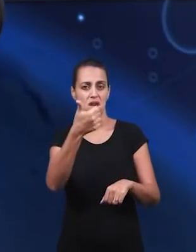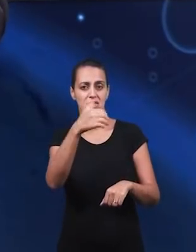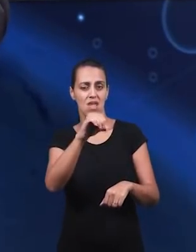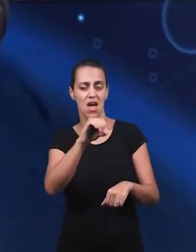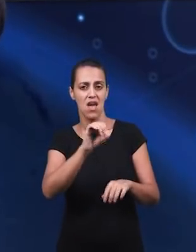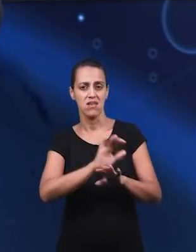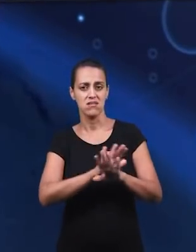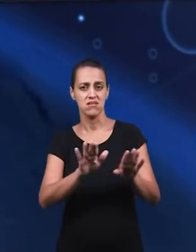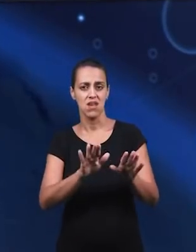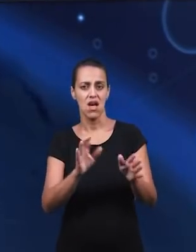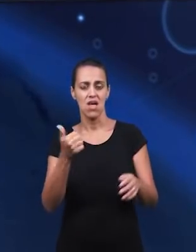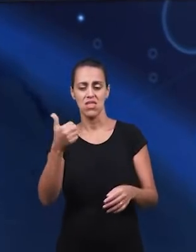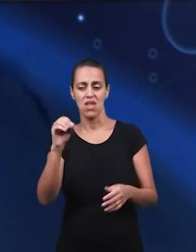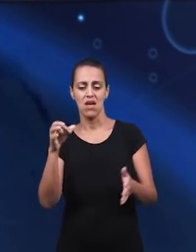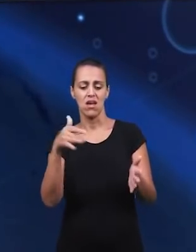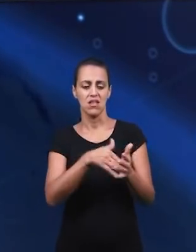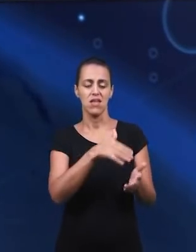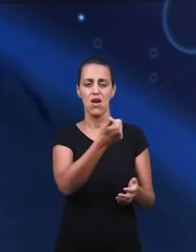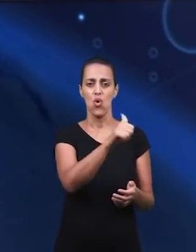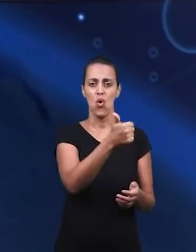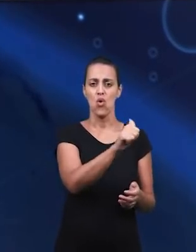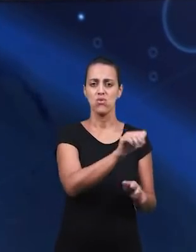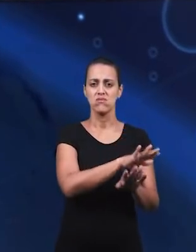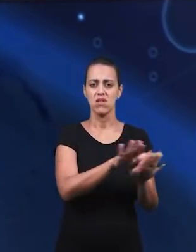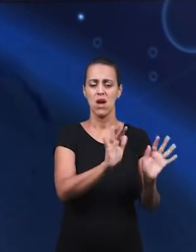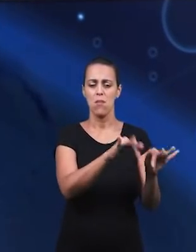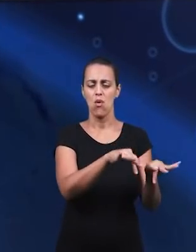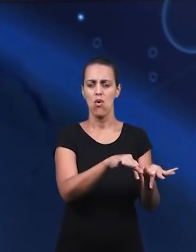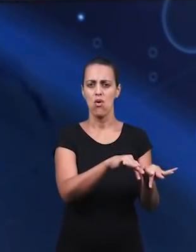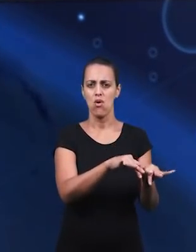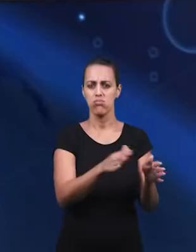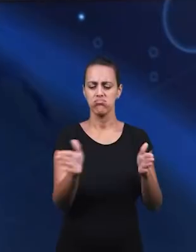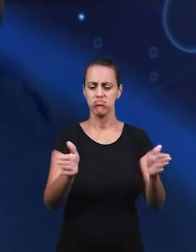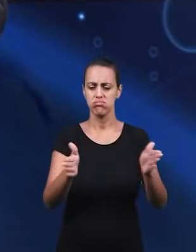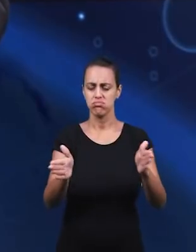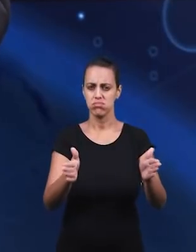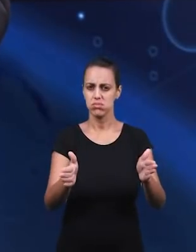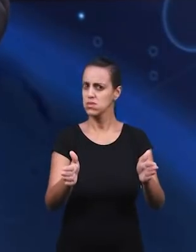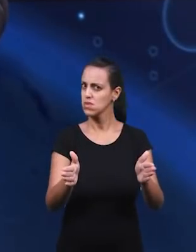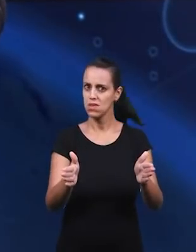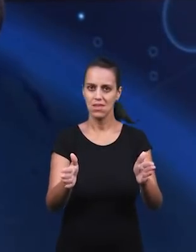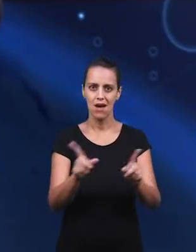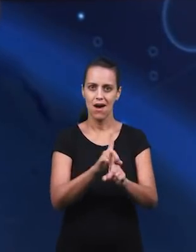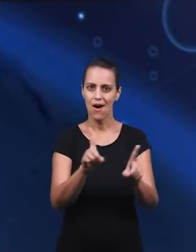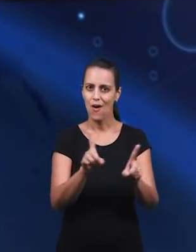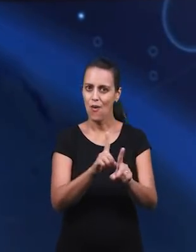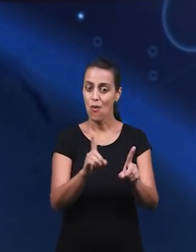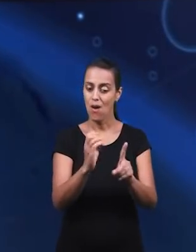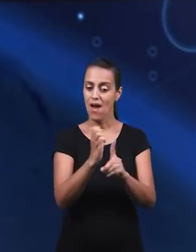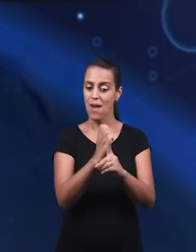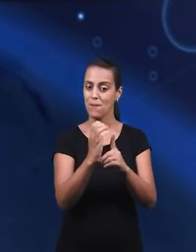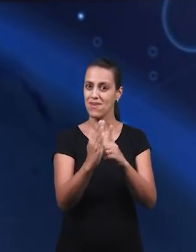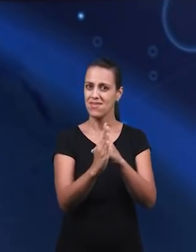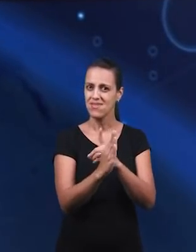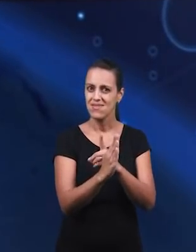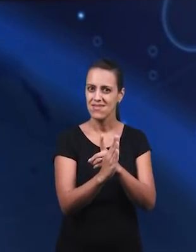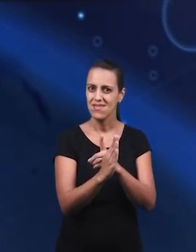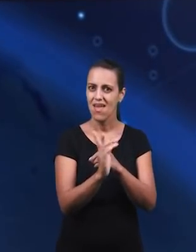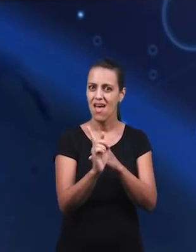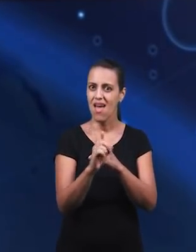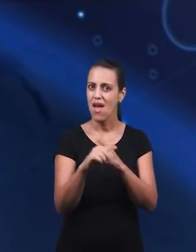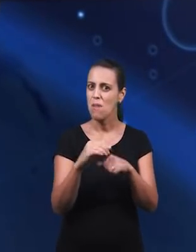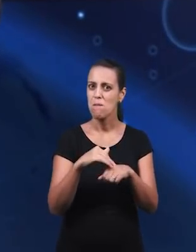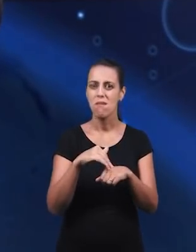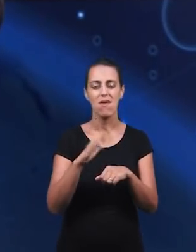da manhã até as 11 horas da manhã ou até mais. Não, Escola Bíblica para nós, na obra do Espírito Santo, no nosso meio,